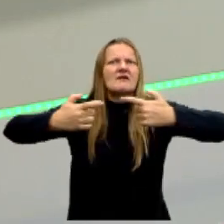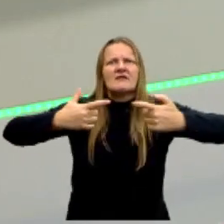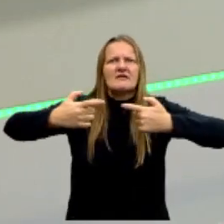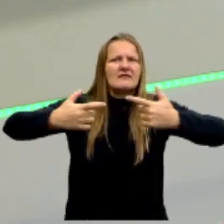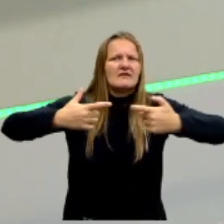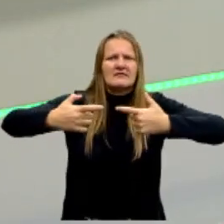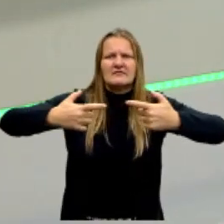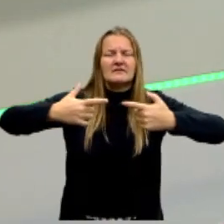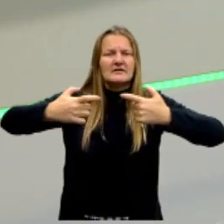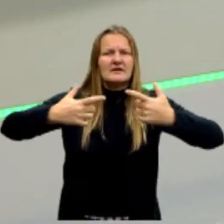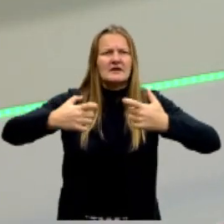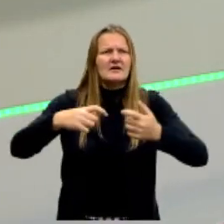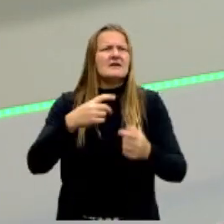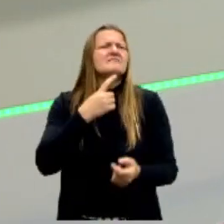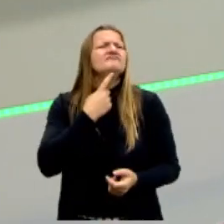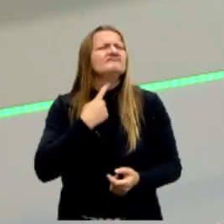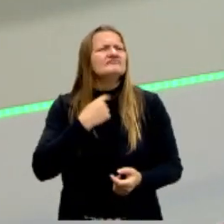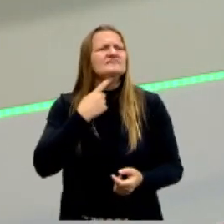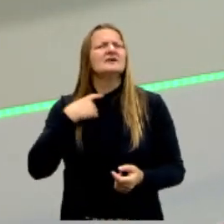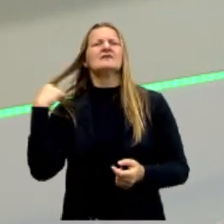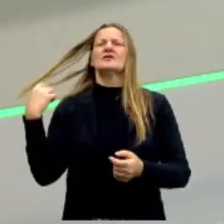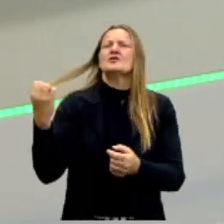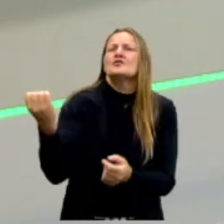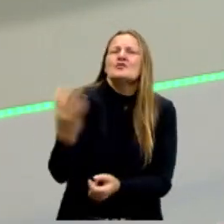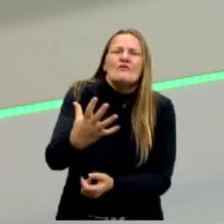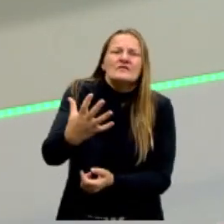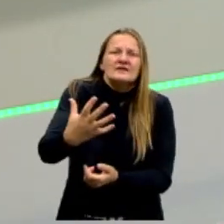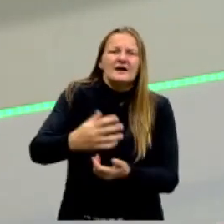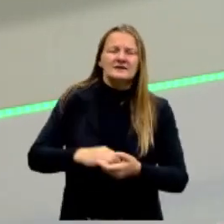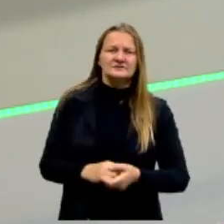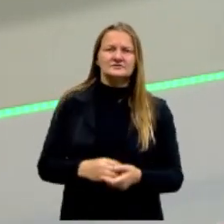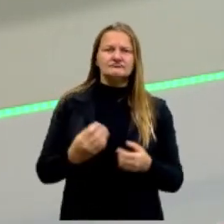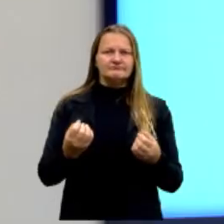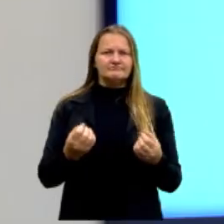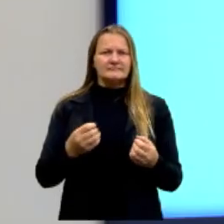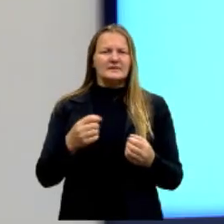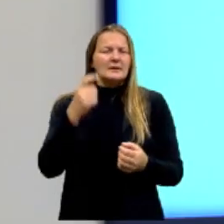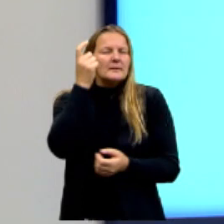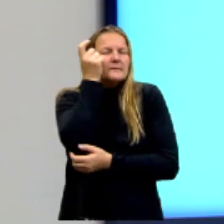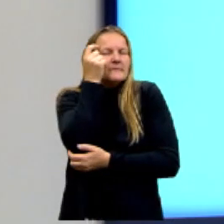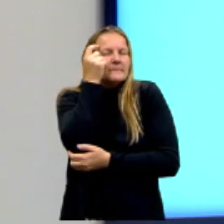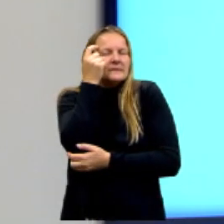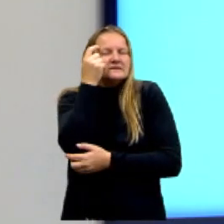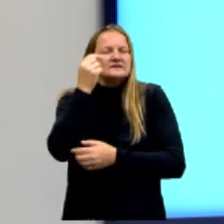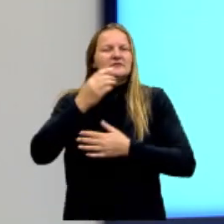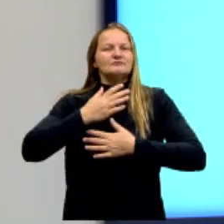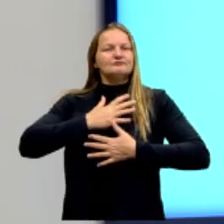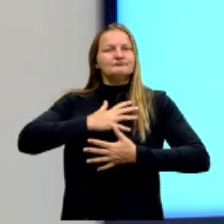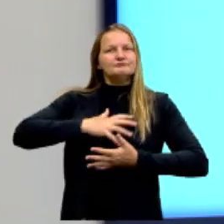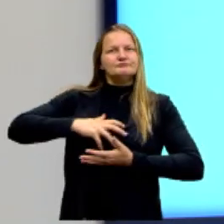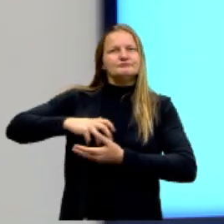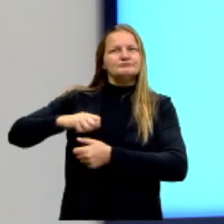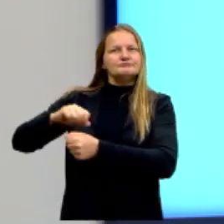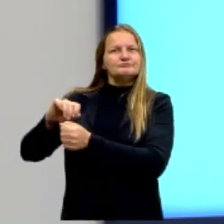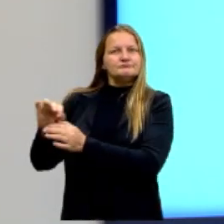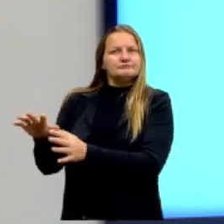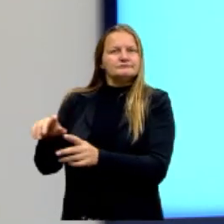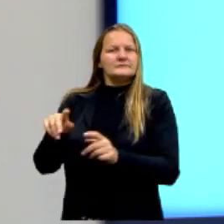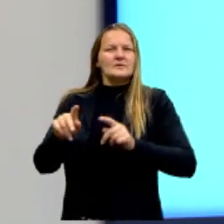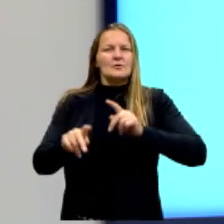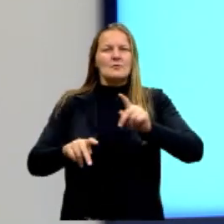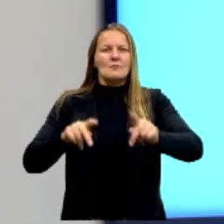então queriam algo novo queria um algo para pensar e para tirar o povo